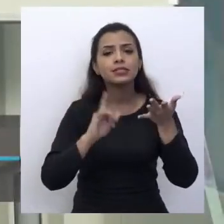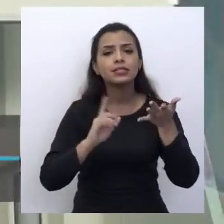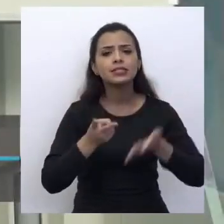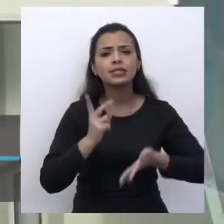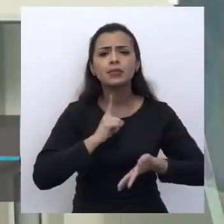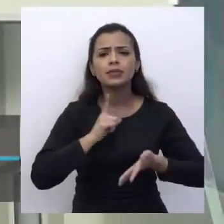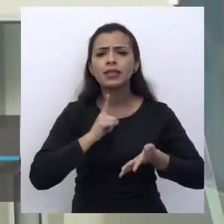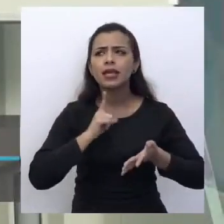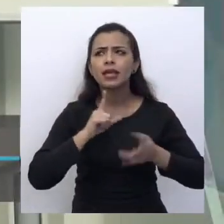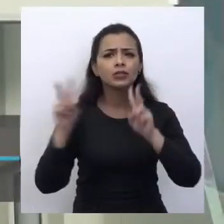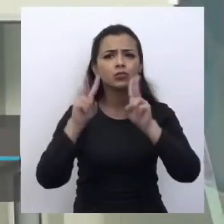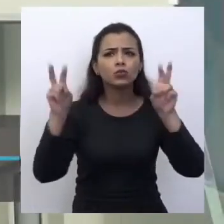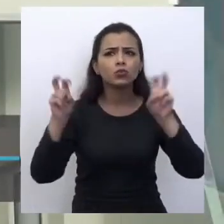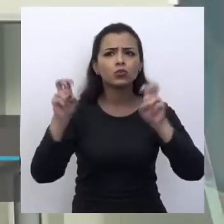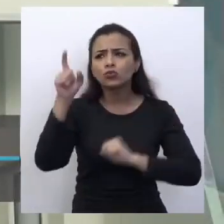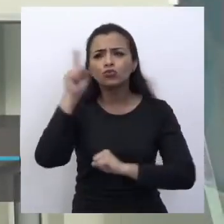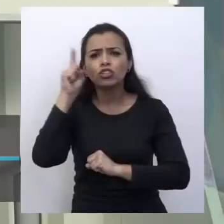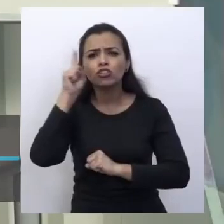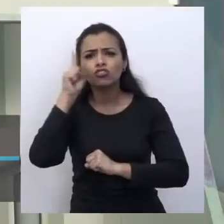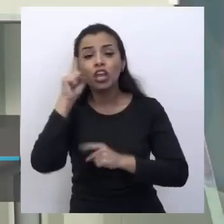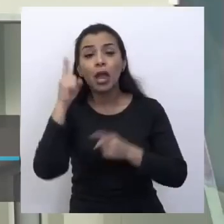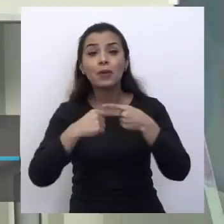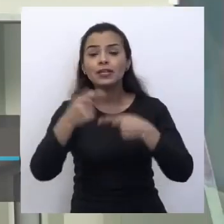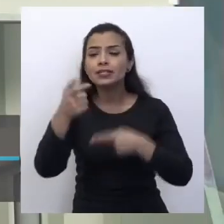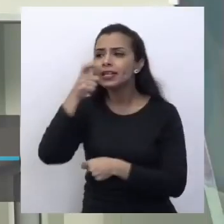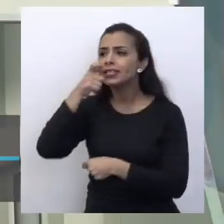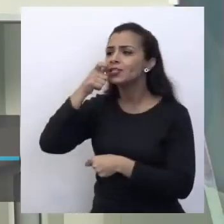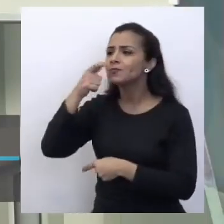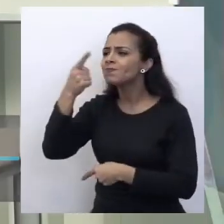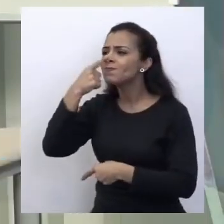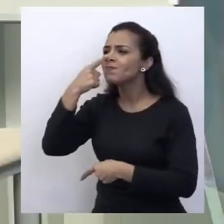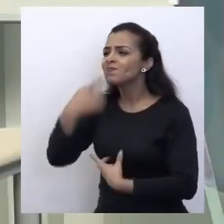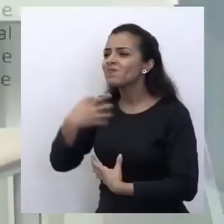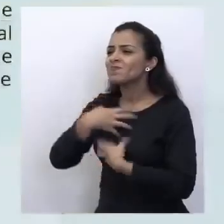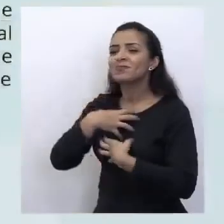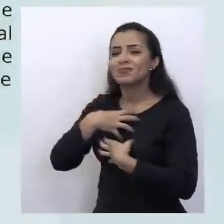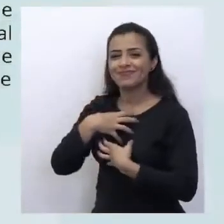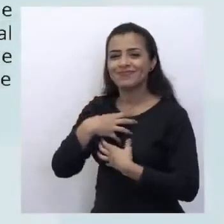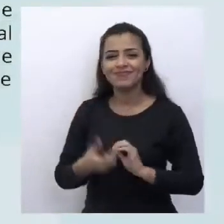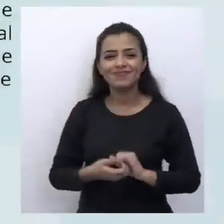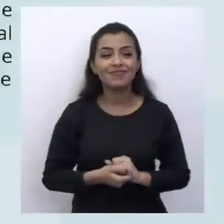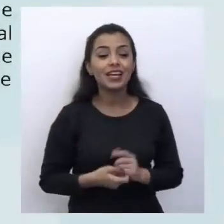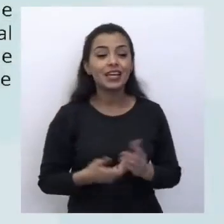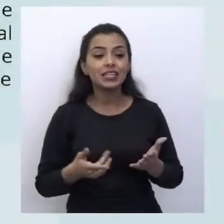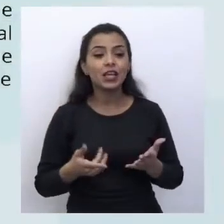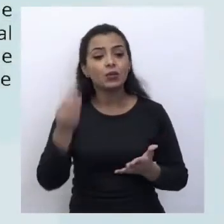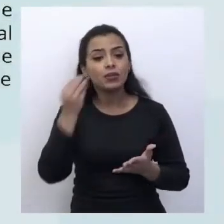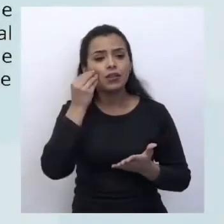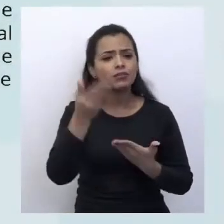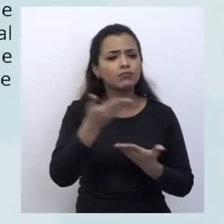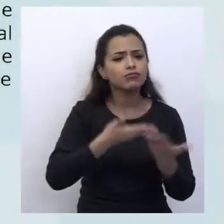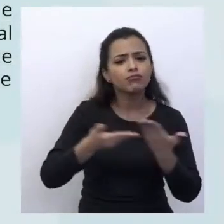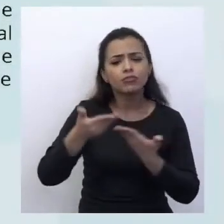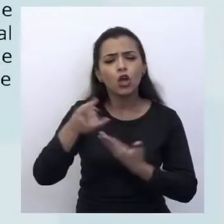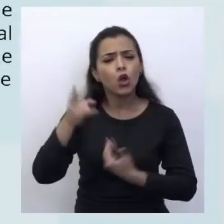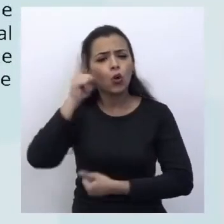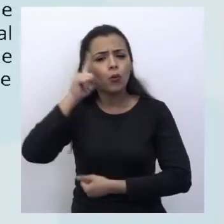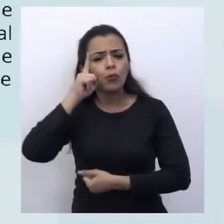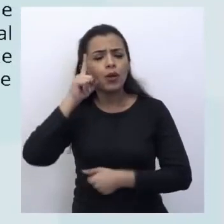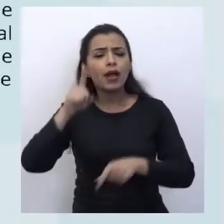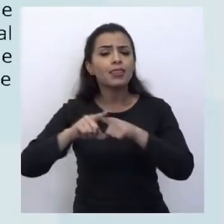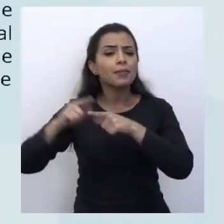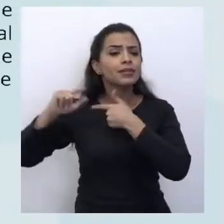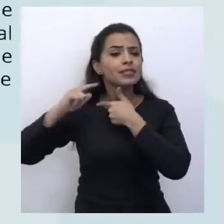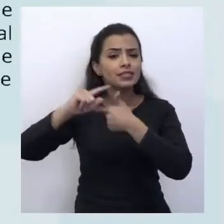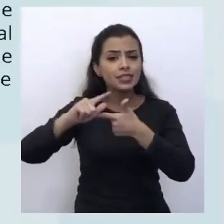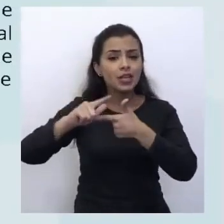vida. Então, quando você vê a peça, você se identifica na hora. O grupo procura dialogar com o popular, a tradição e também com o teatro